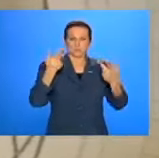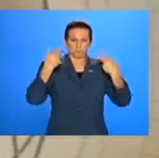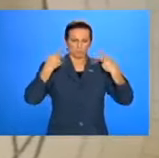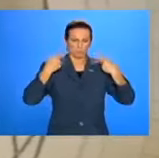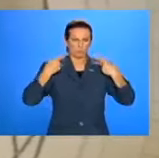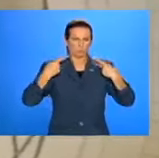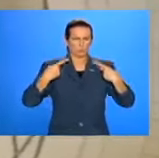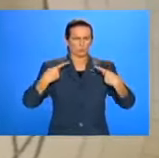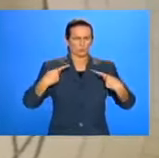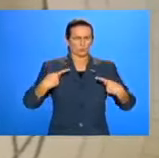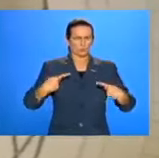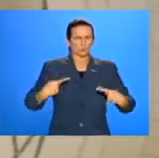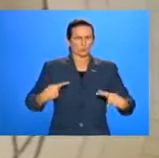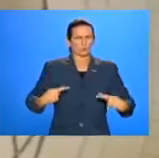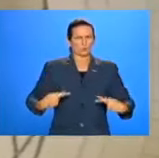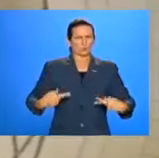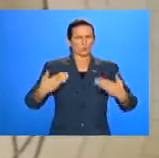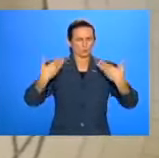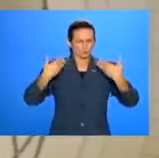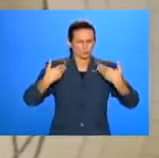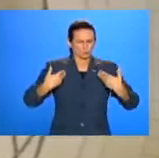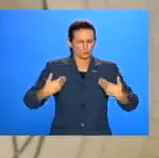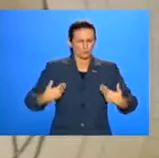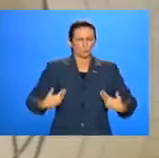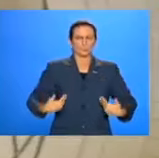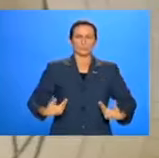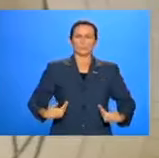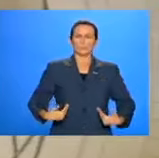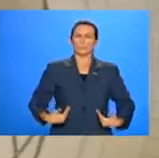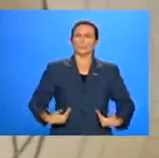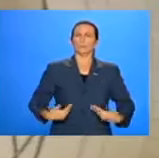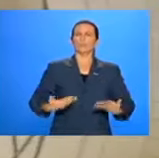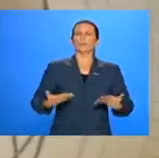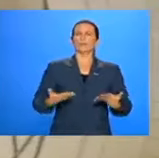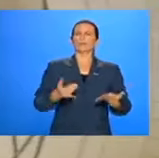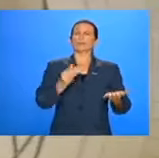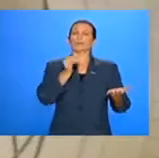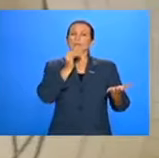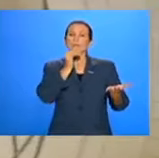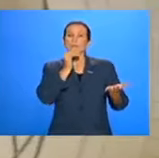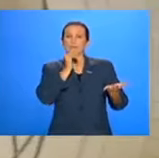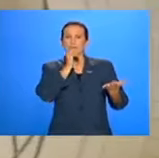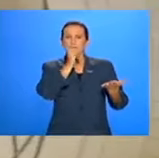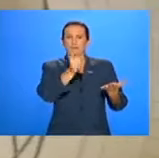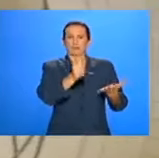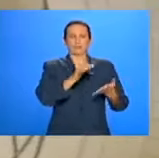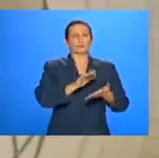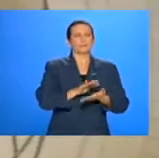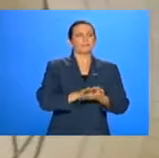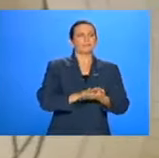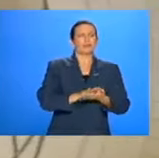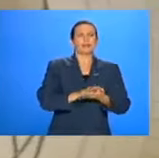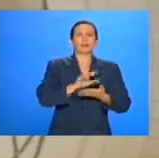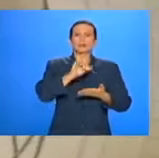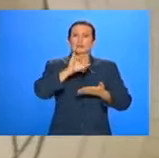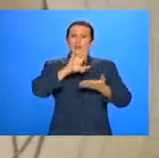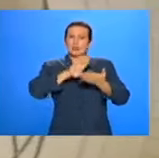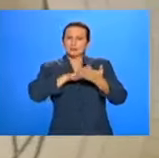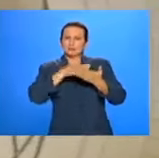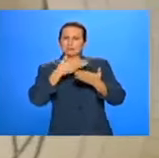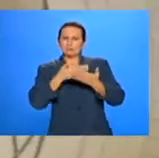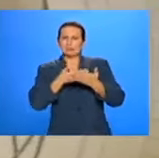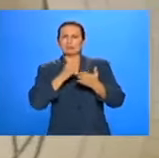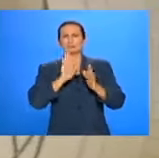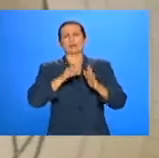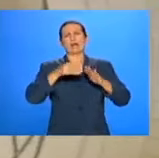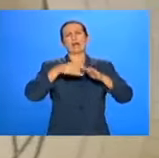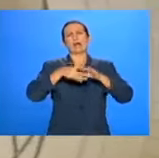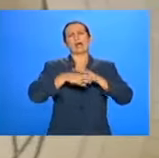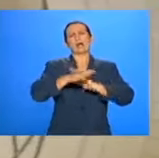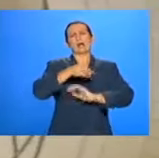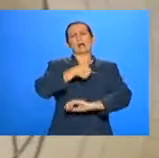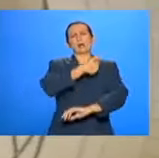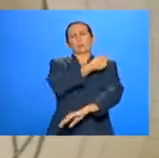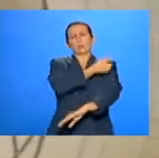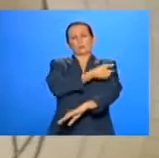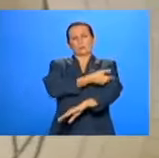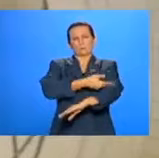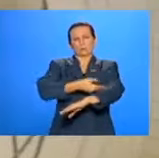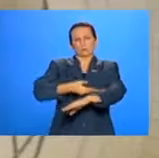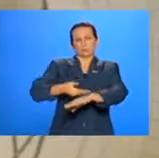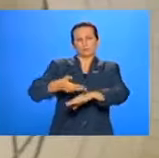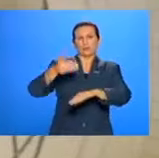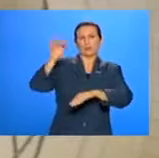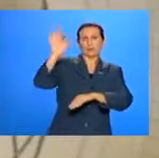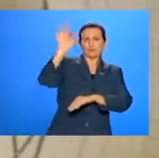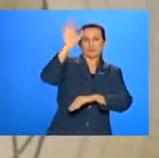postura, digamos, se ele está acostumado a interpretar num curso superior